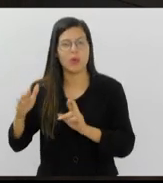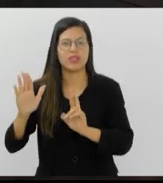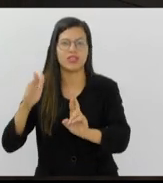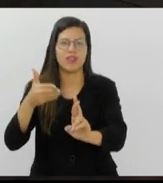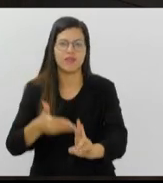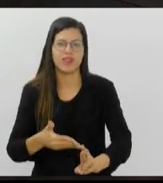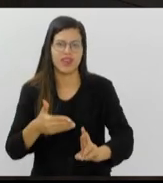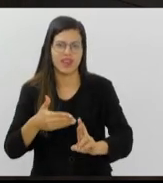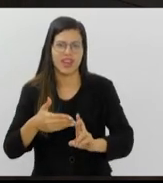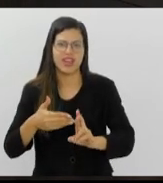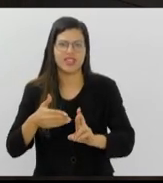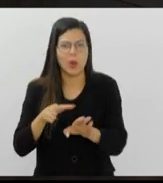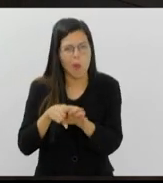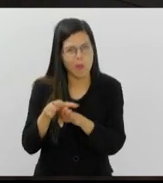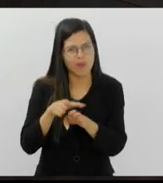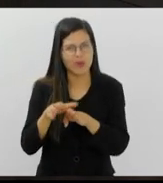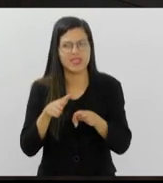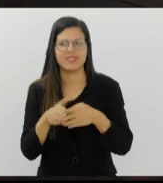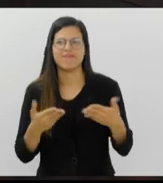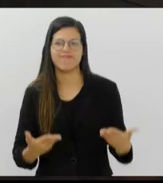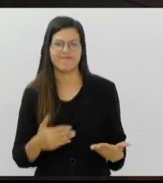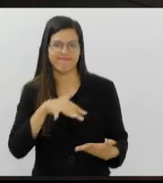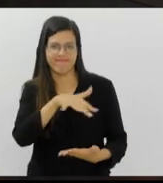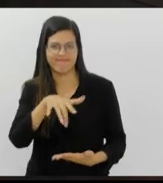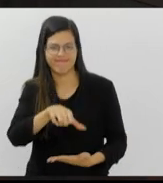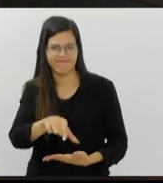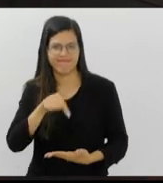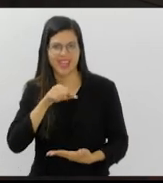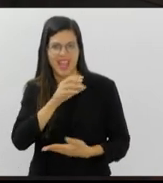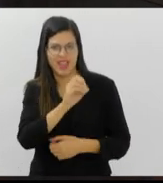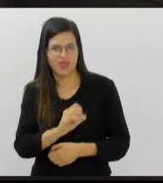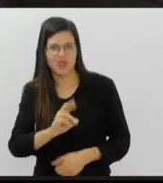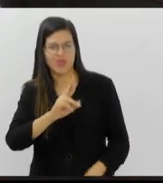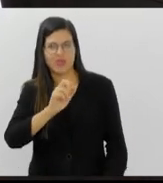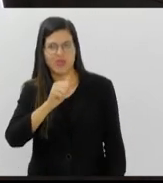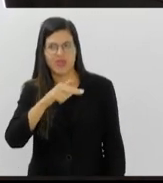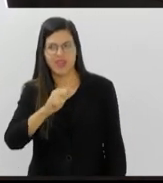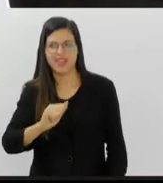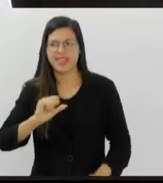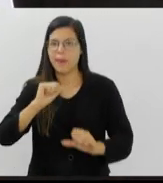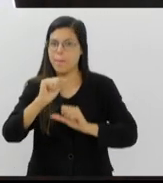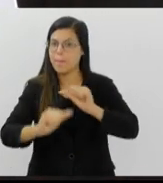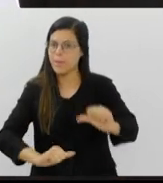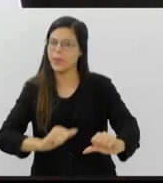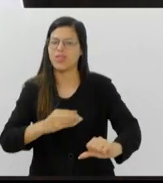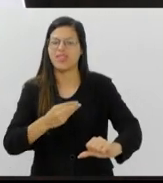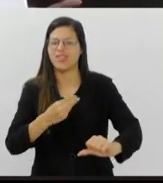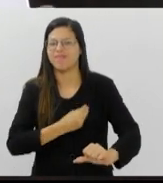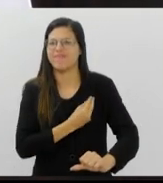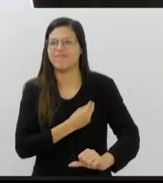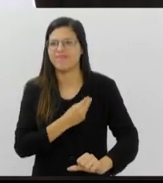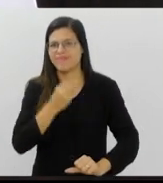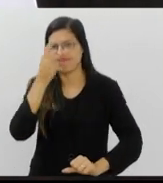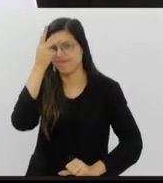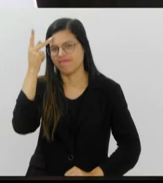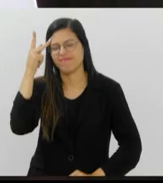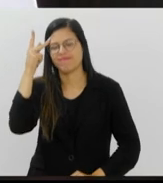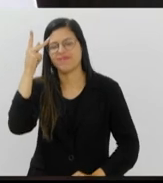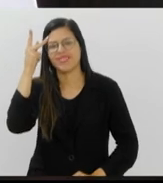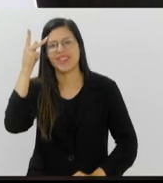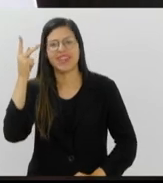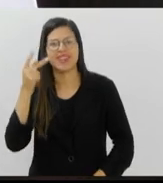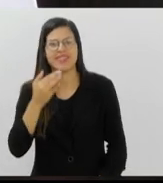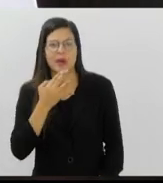mentor naquela área que eles escolhem. Então, a doutora Ana muda a vida das pessoas que ela faz, que ela conhece,